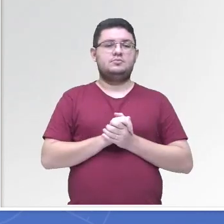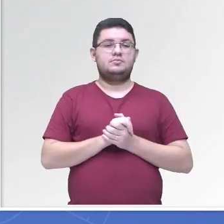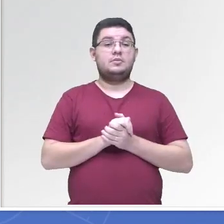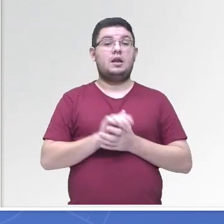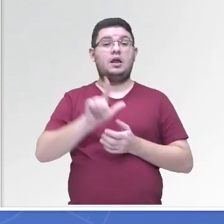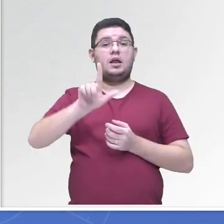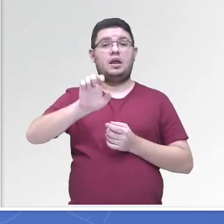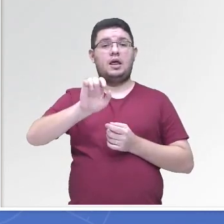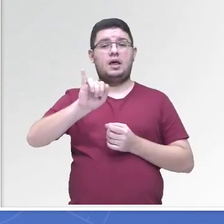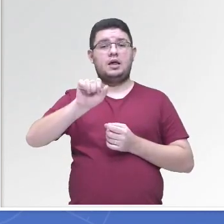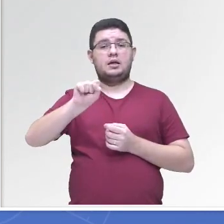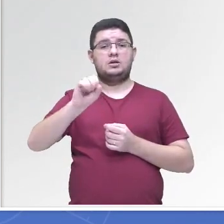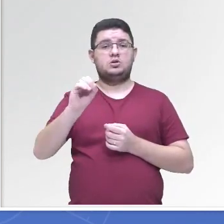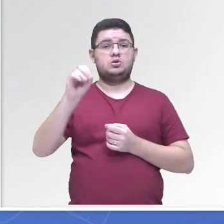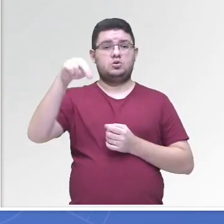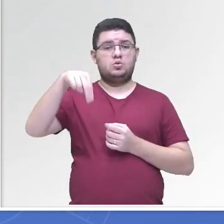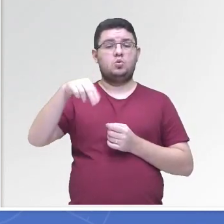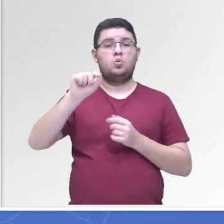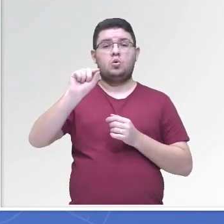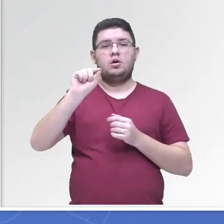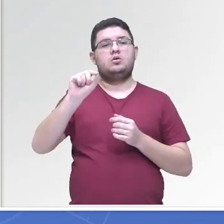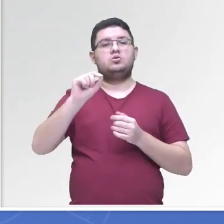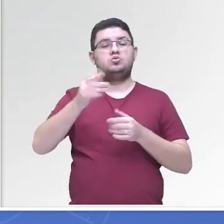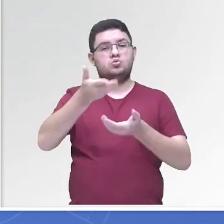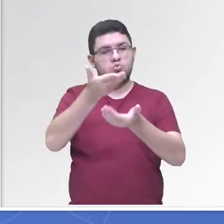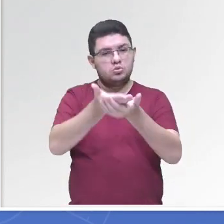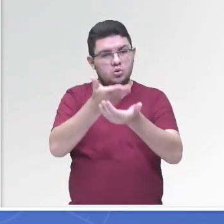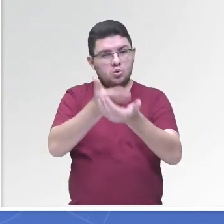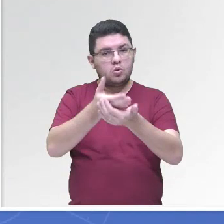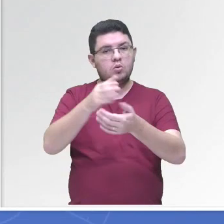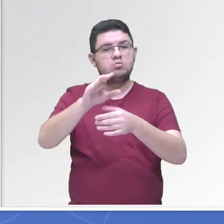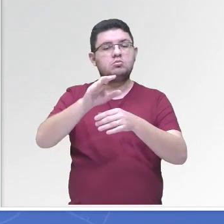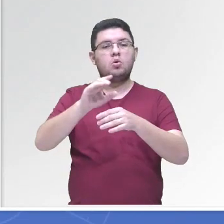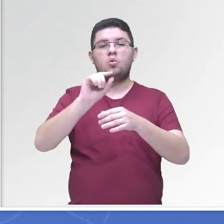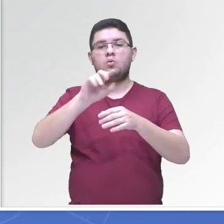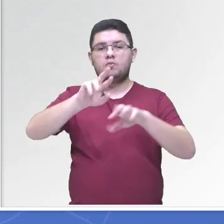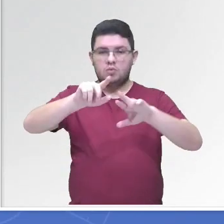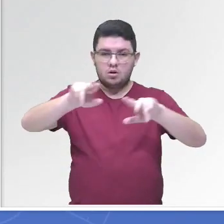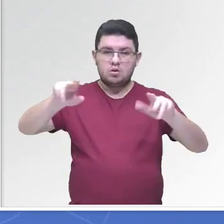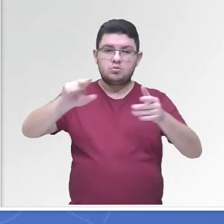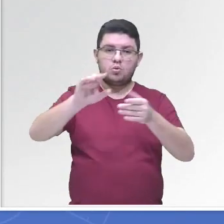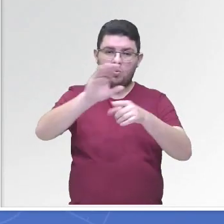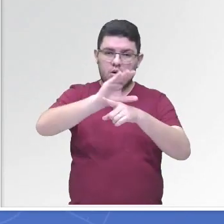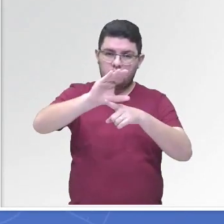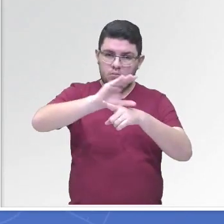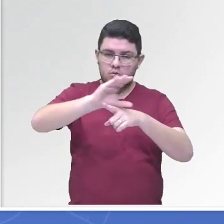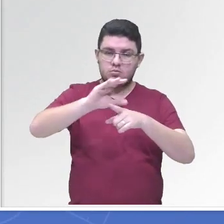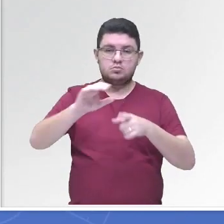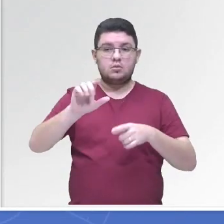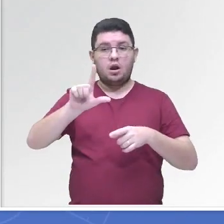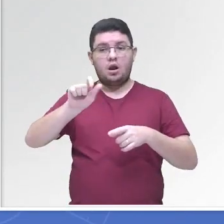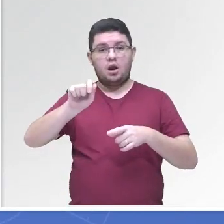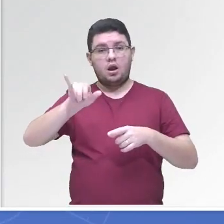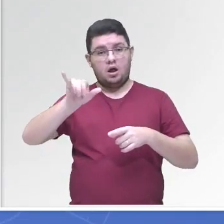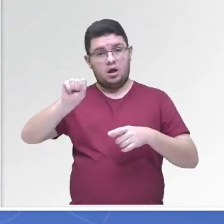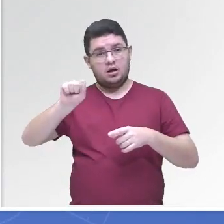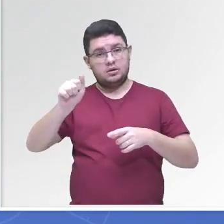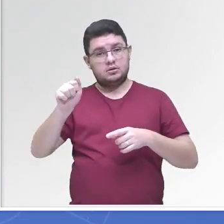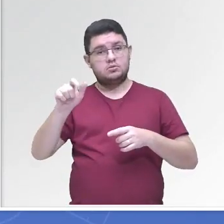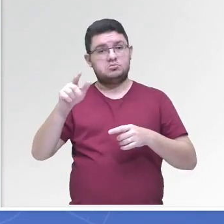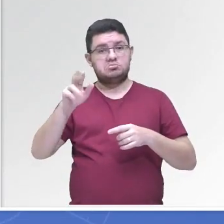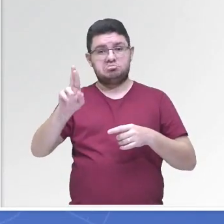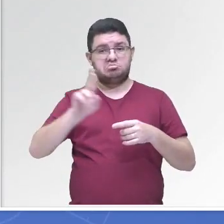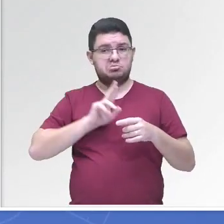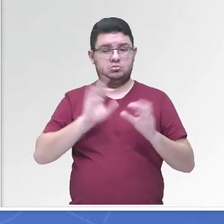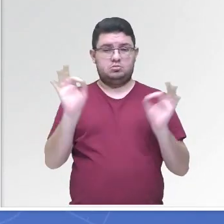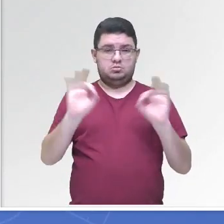Leison colocou estudar os compostos eucarbono. Laisa não respondeu, né? Resposta